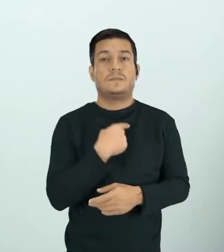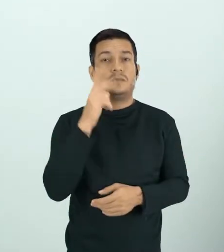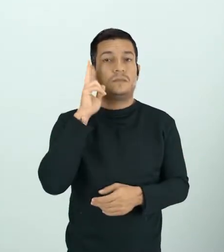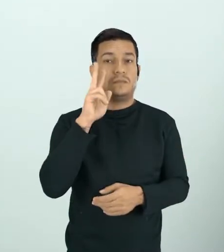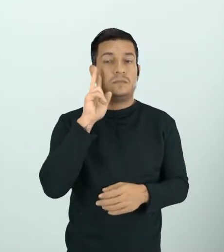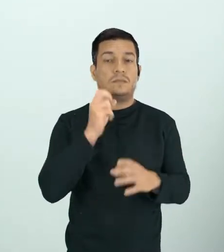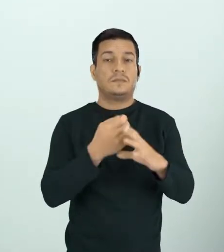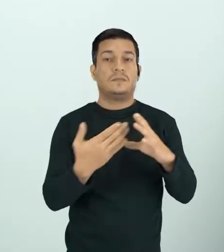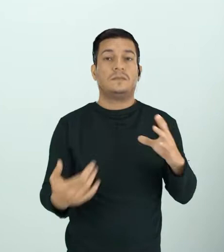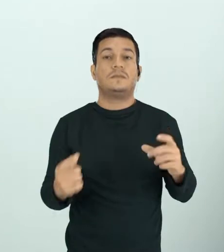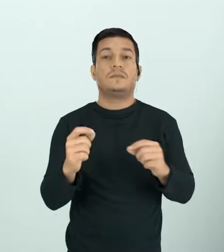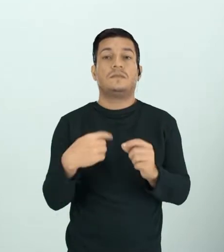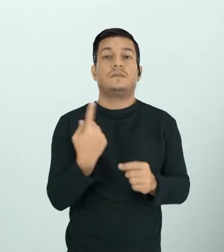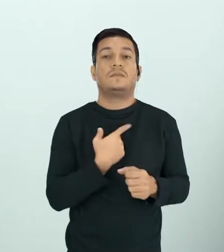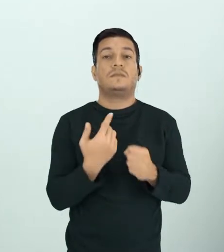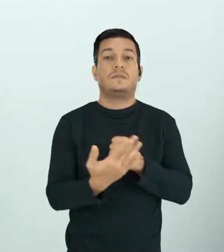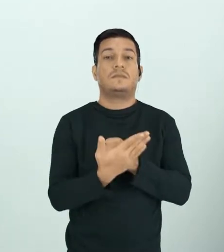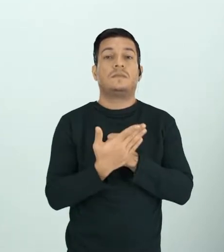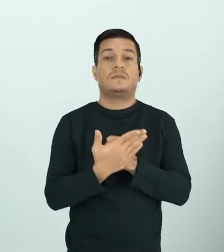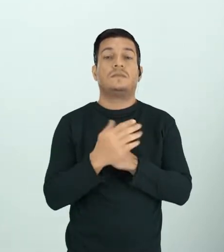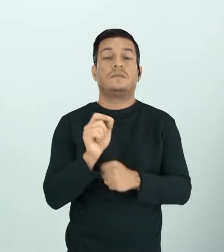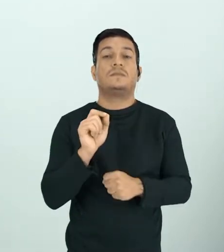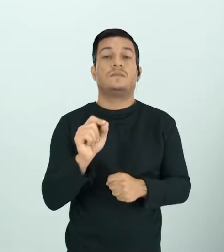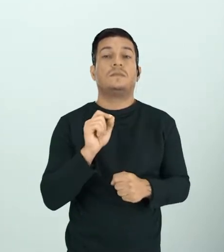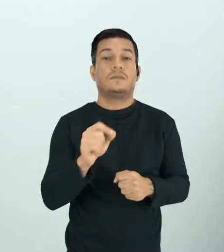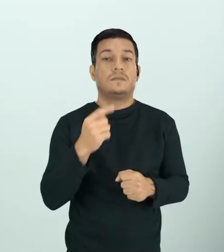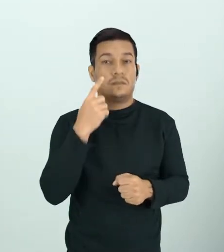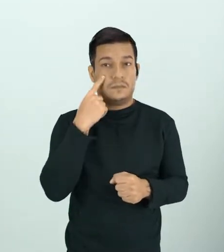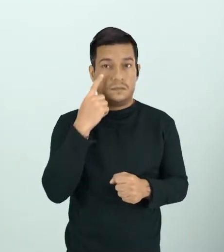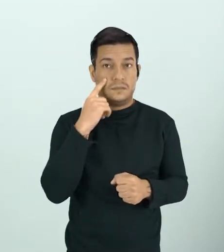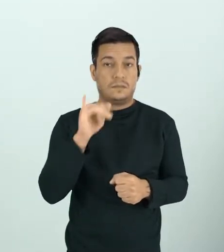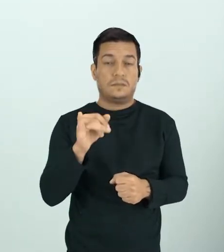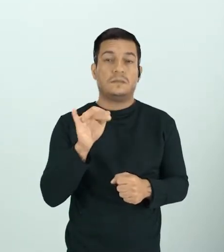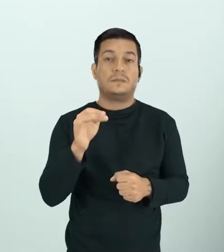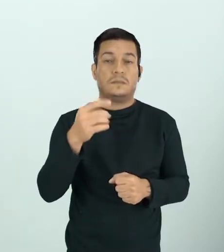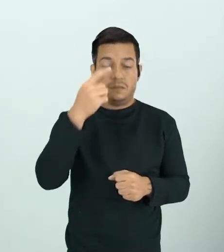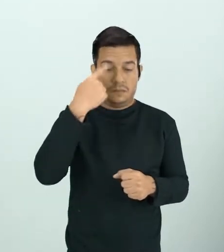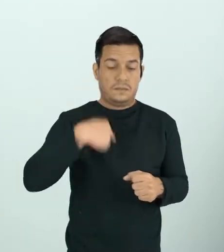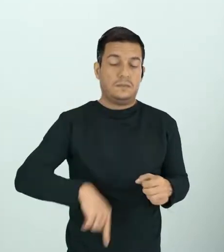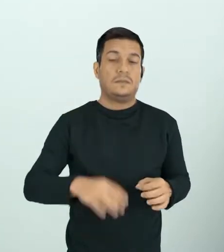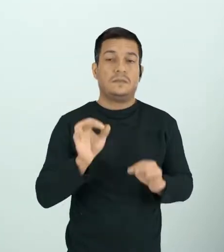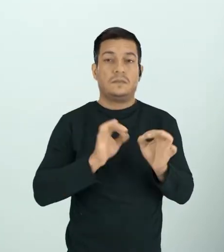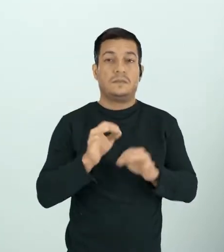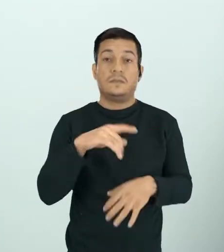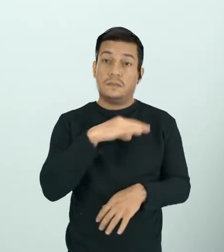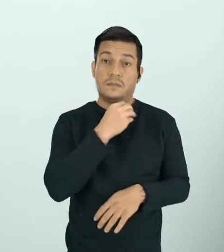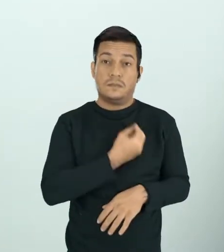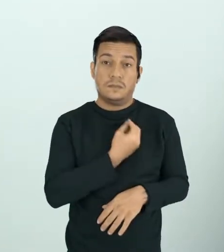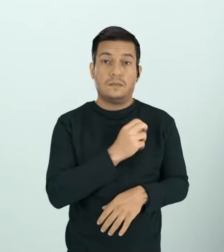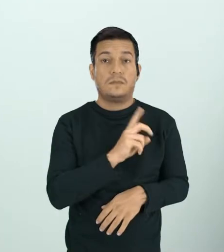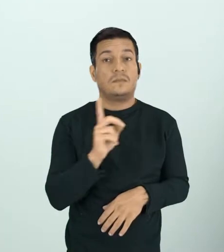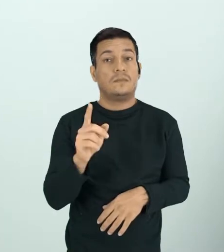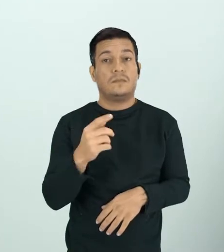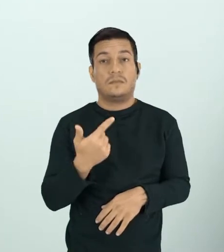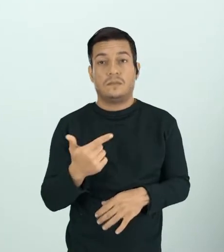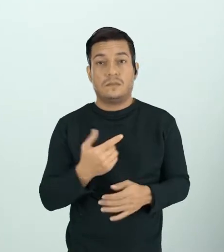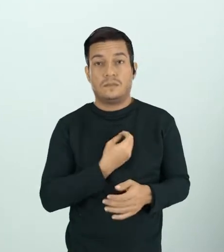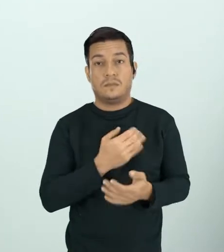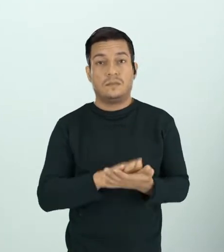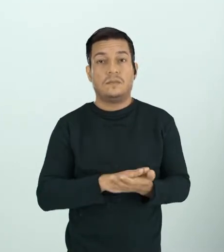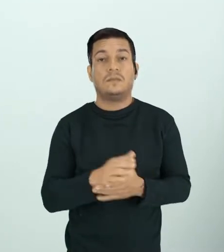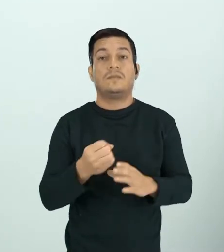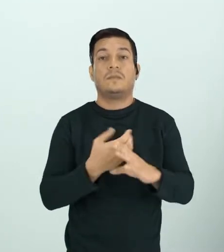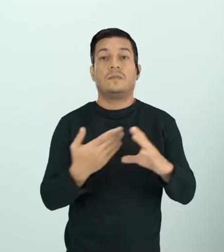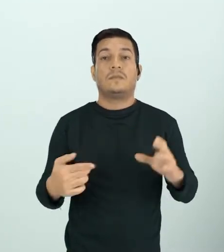das características que nos ajudam a determinar se um organismo é um ser vivo ou não, uma das características que